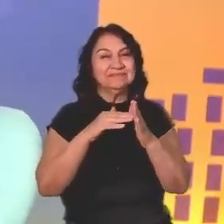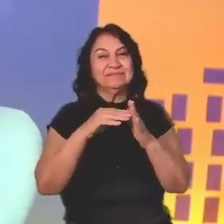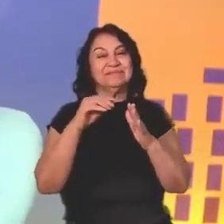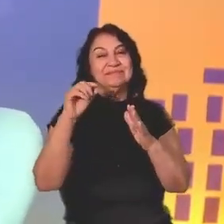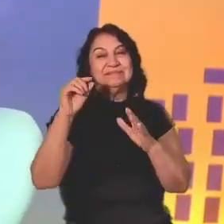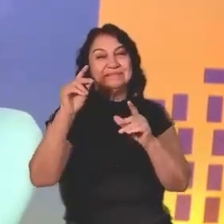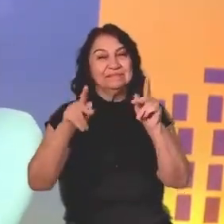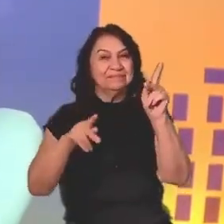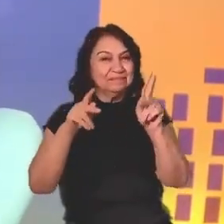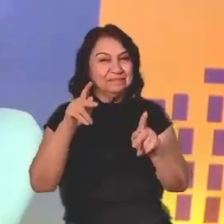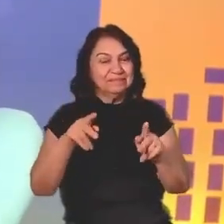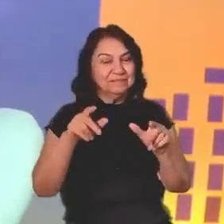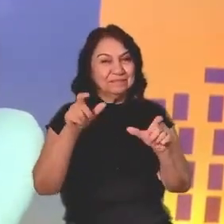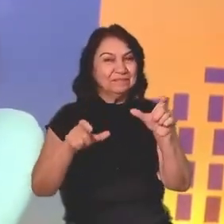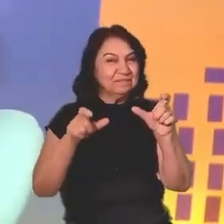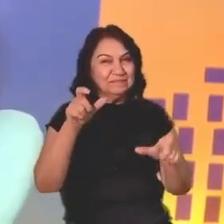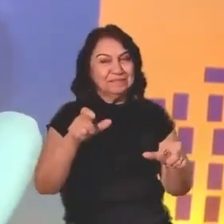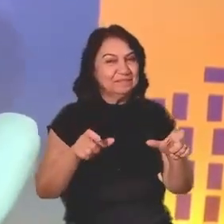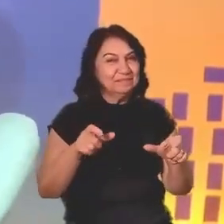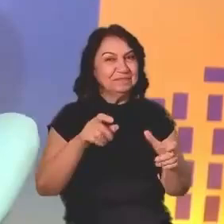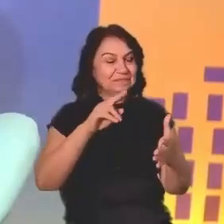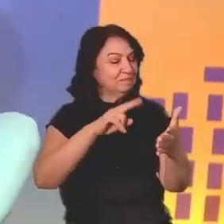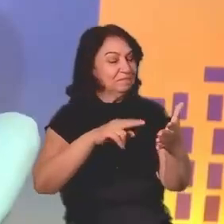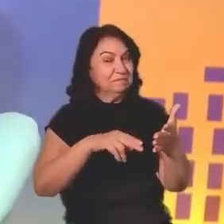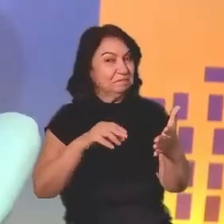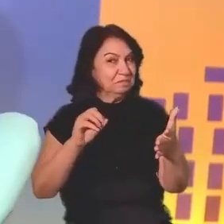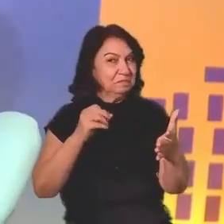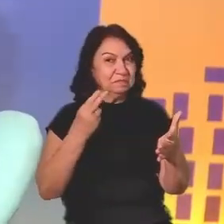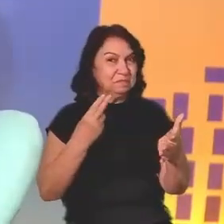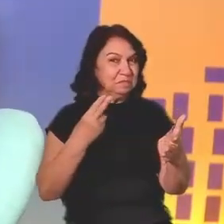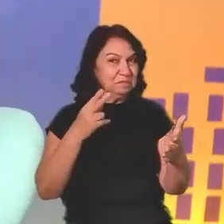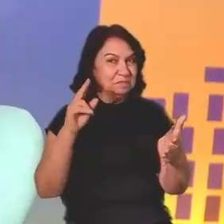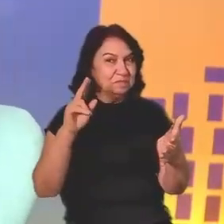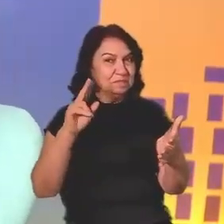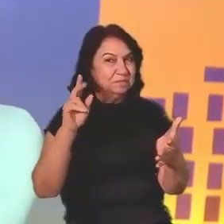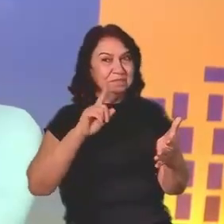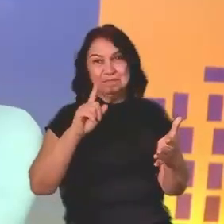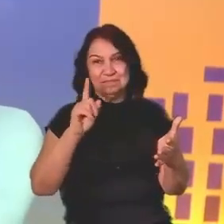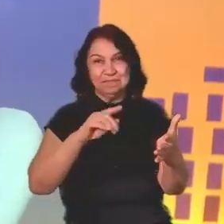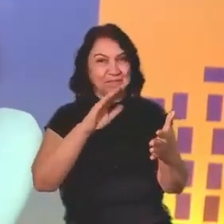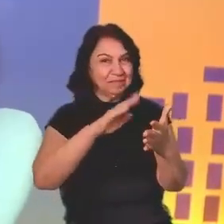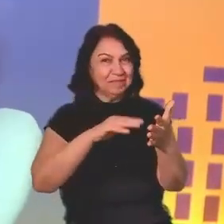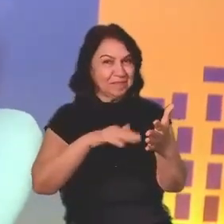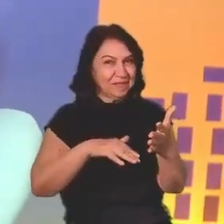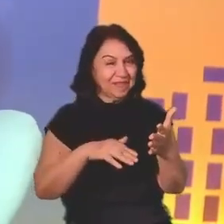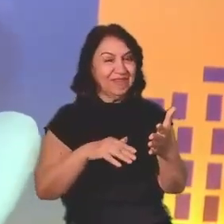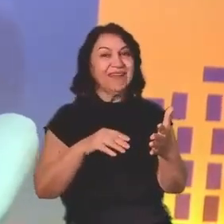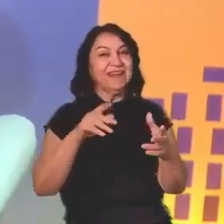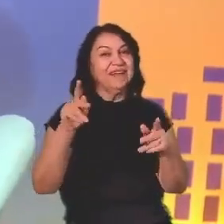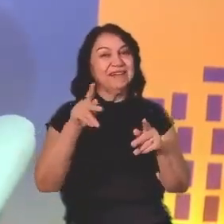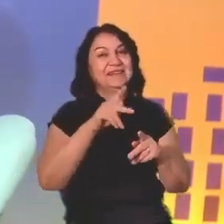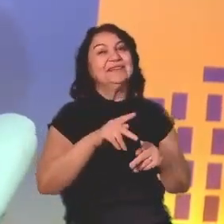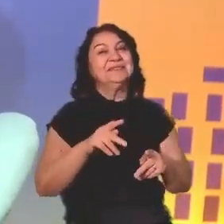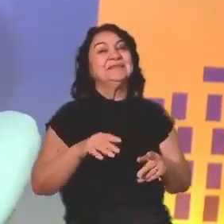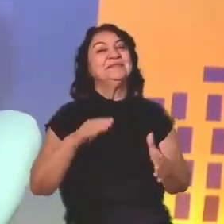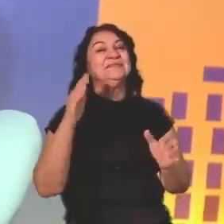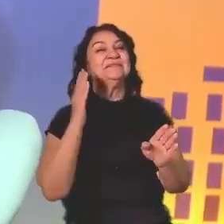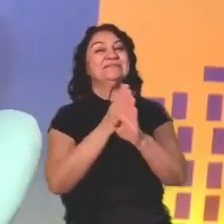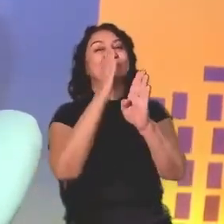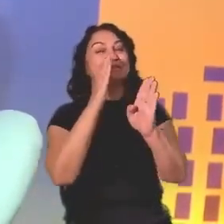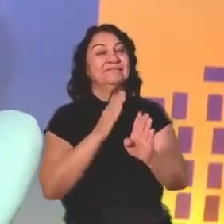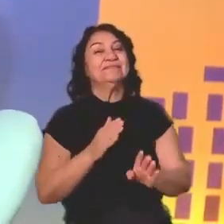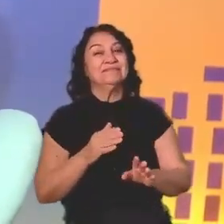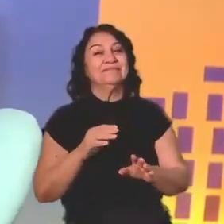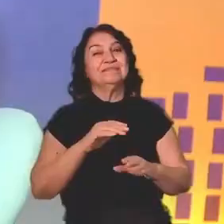nos mínimos detalhes. Se não tivesse lido, aquelas perguntas mais simples, ninguém sabia